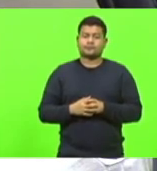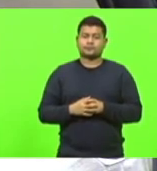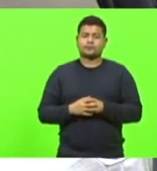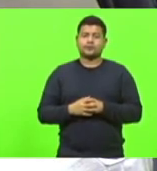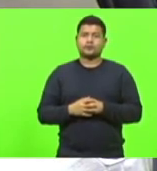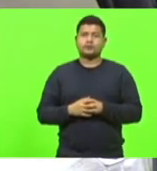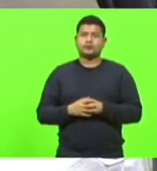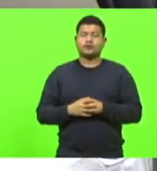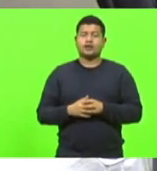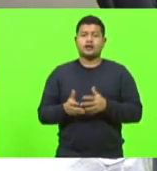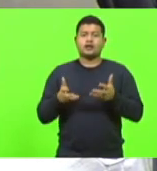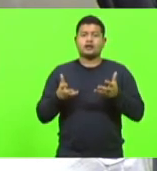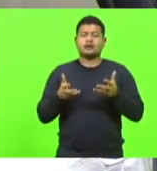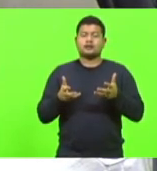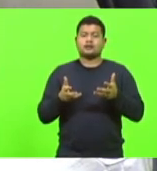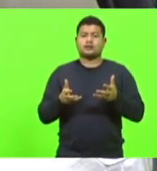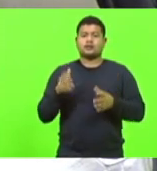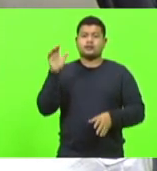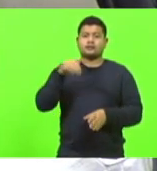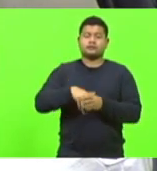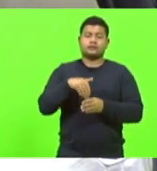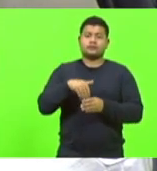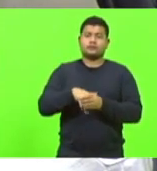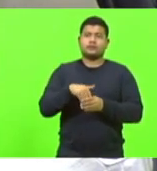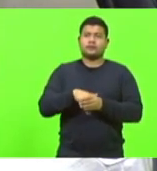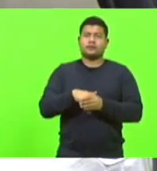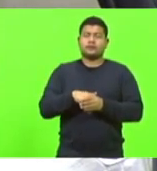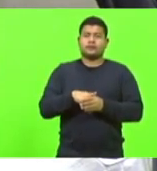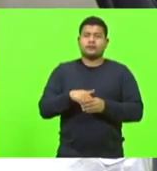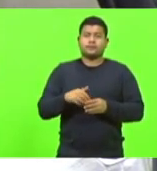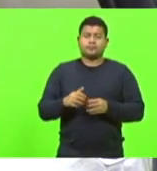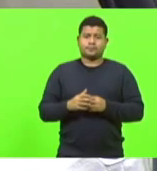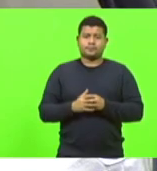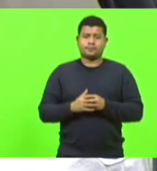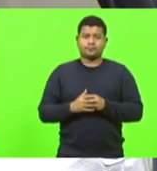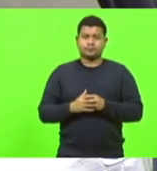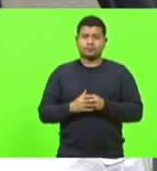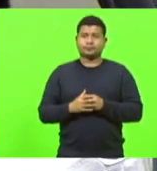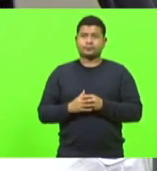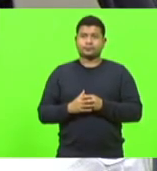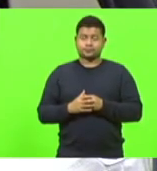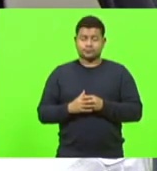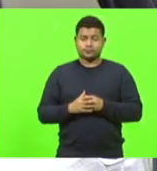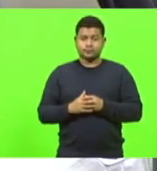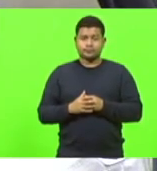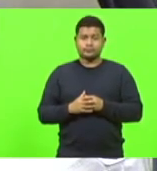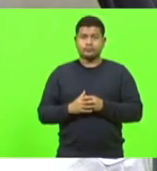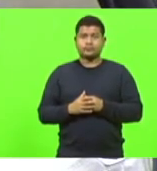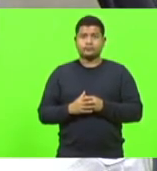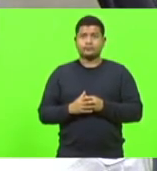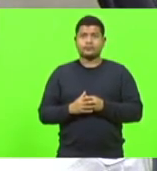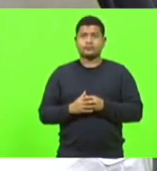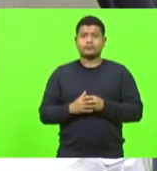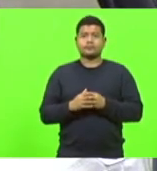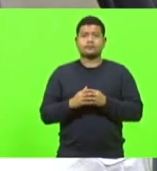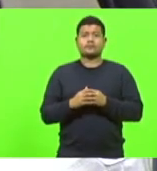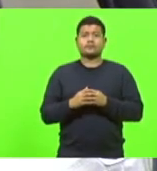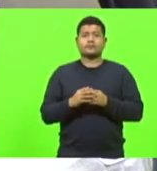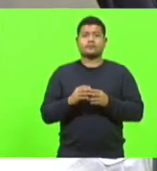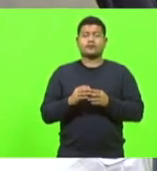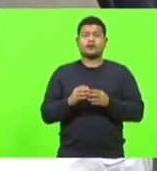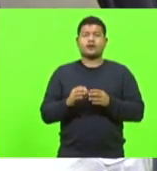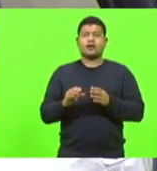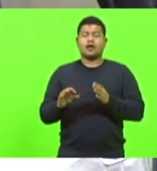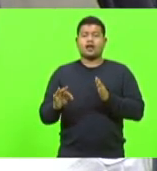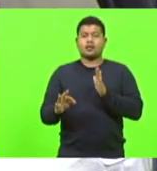e requerem a votação E aí e em separado da